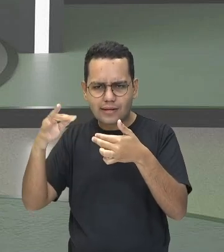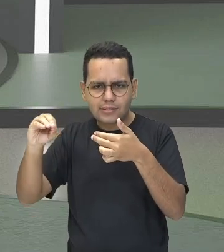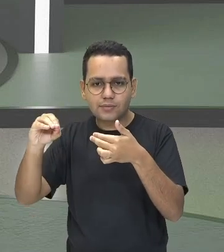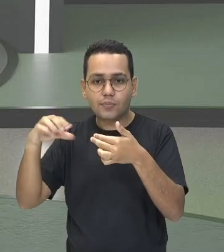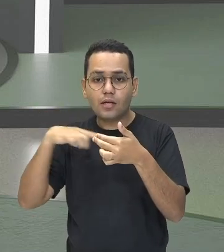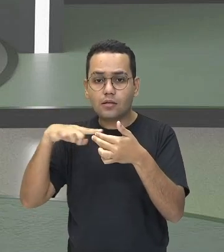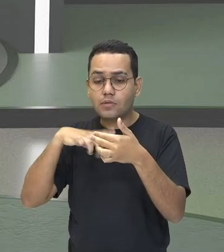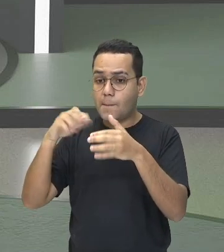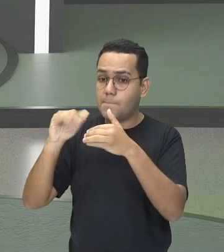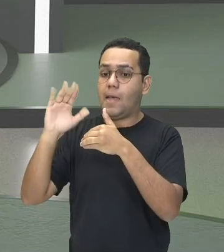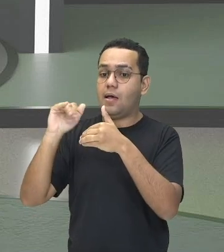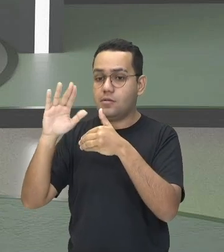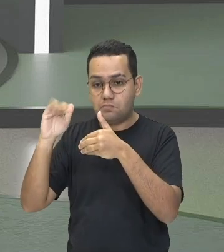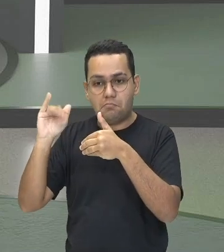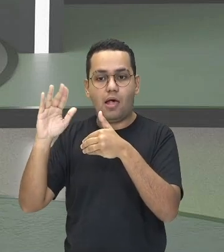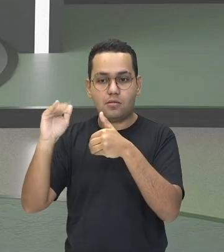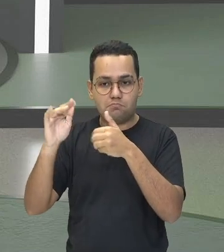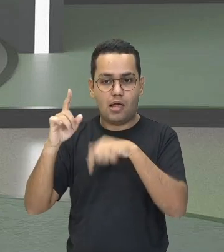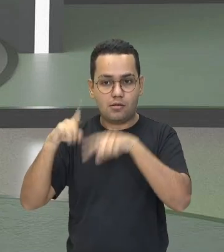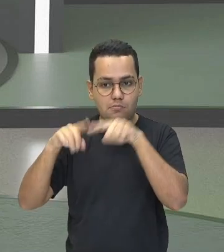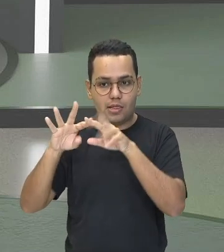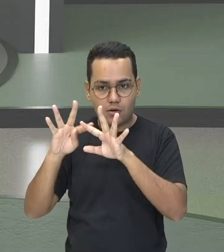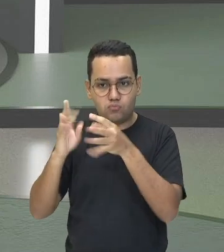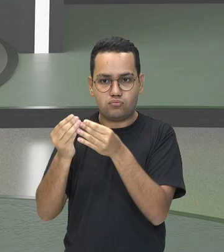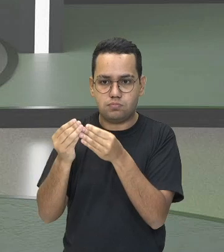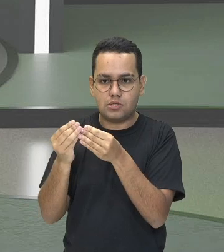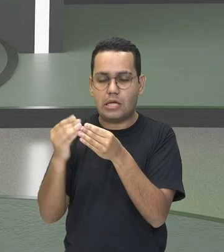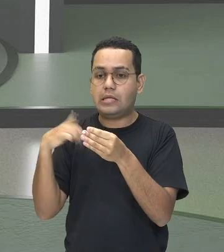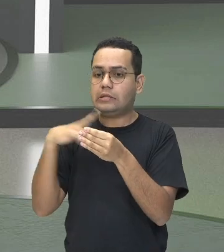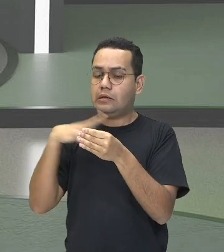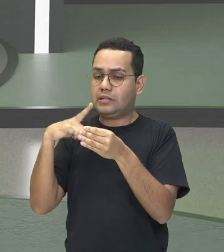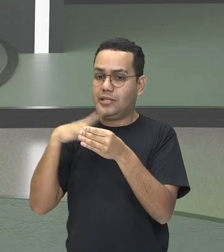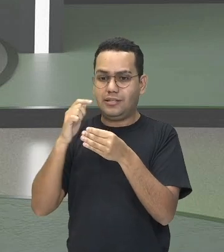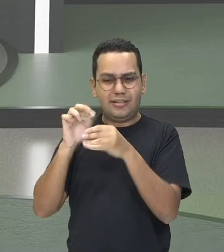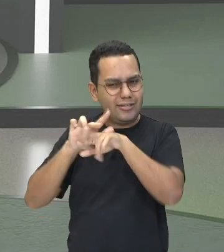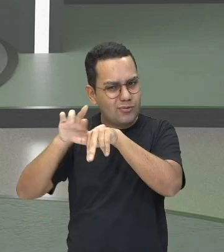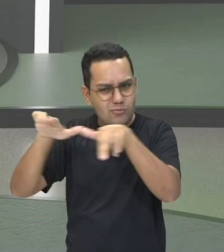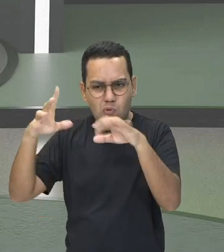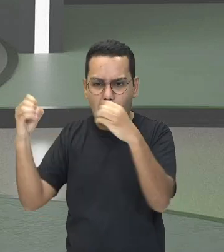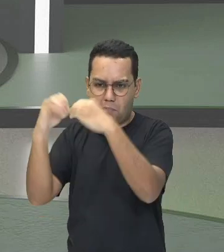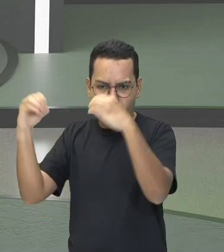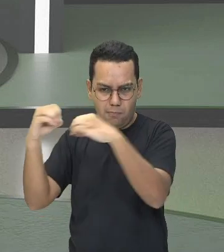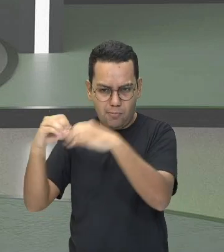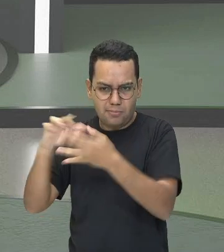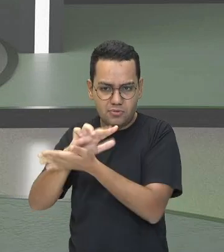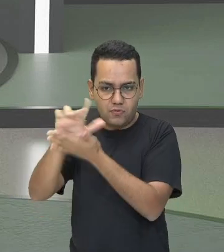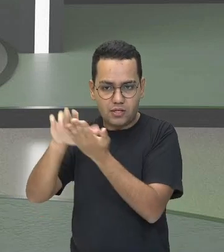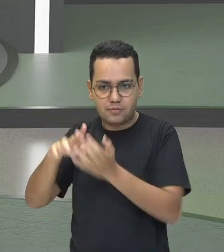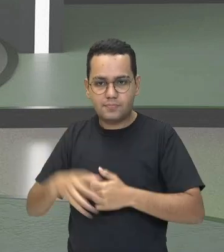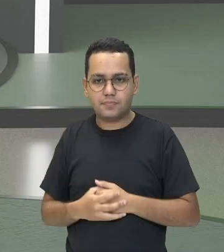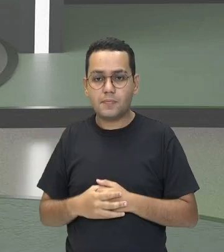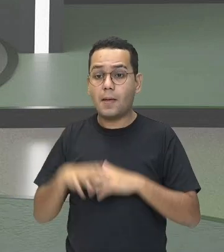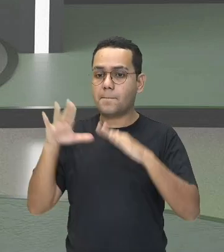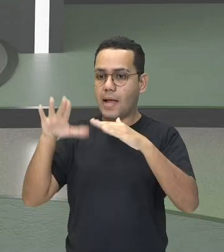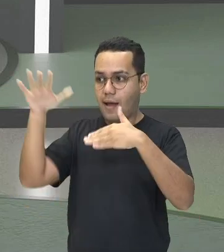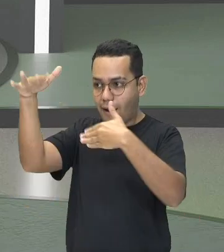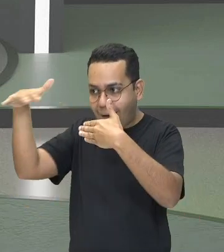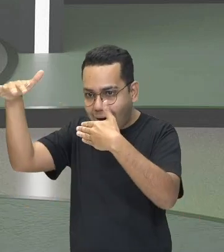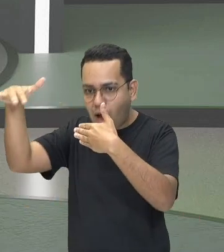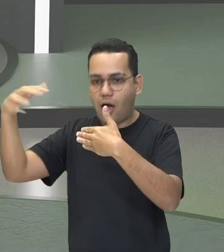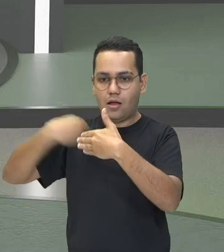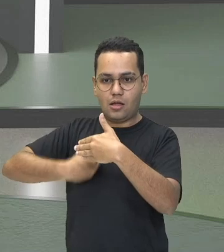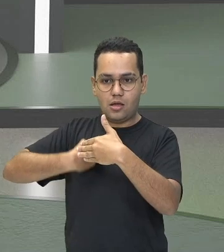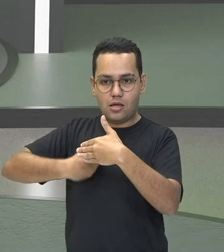ter a maior chance de de colidirem Às vezes o espaço que nós temos no ambiente não é o suficiente para que as